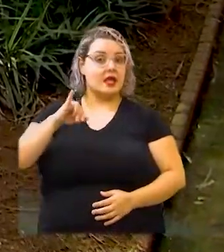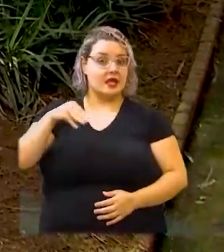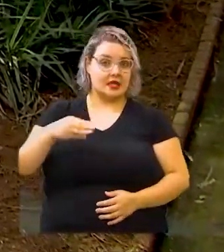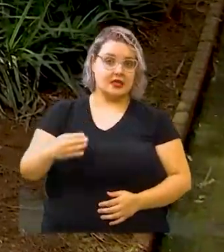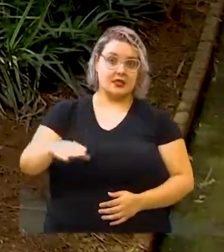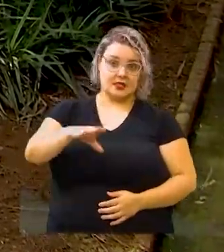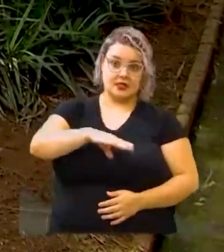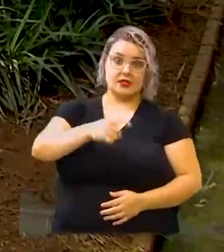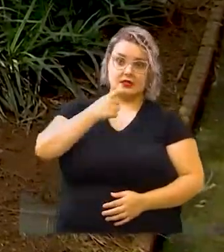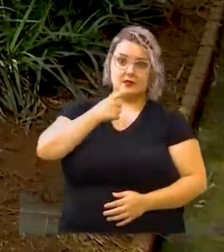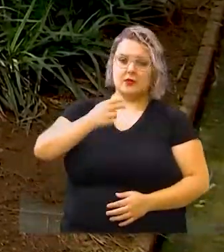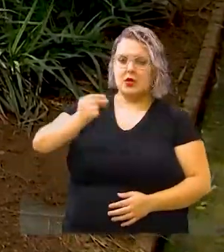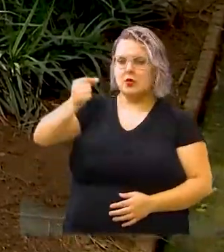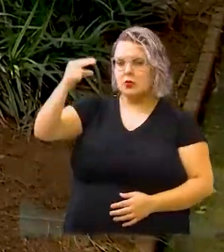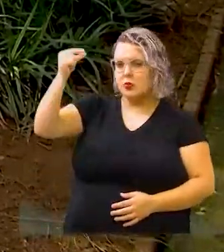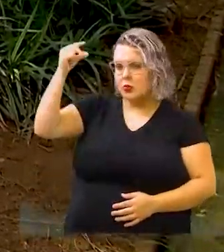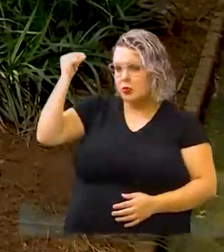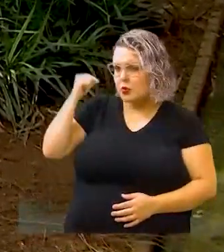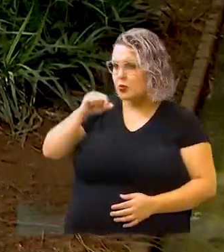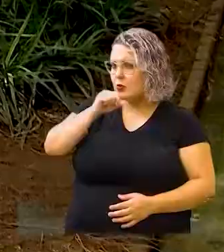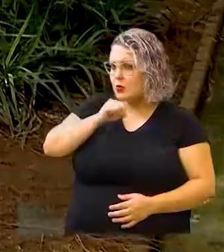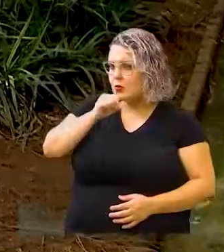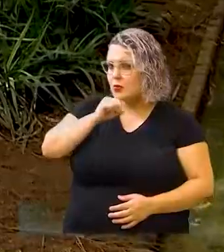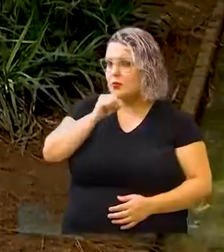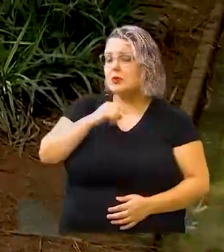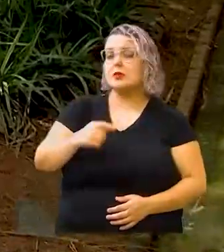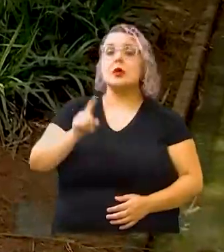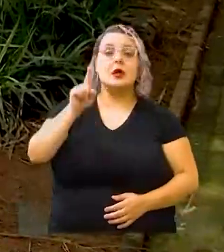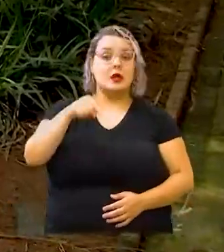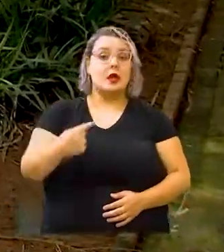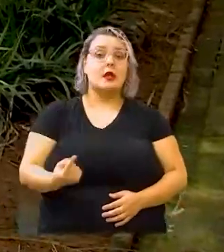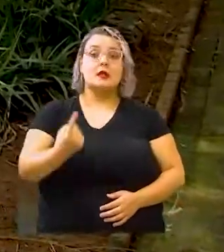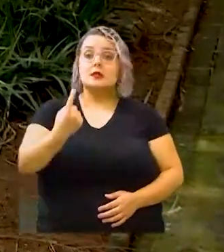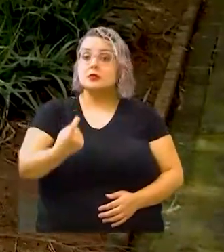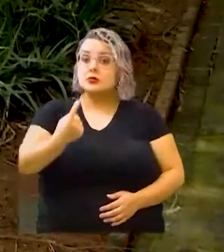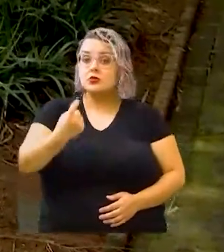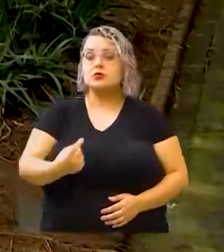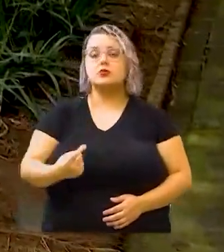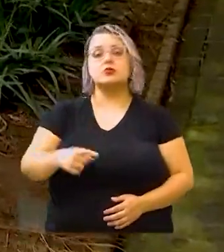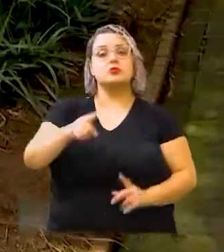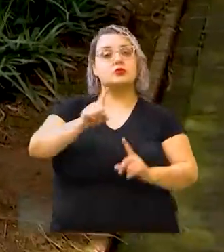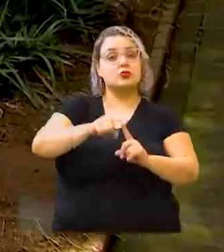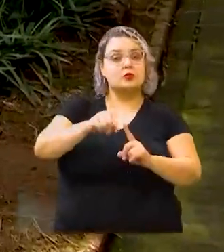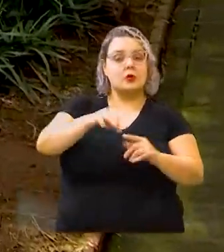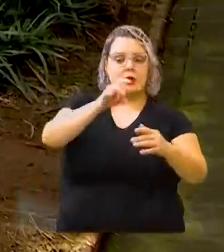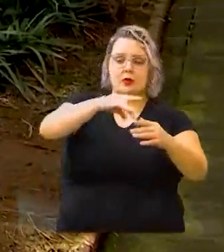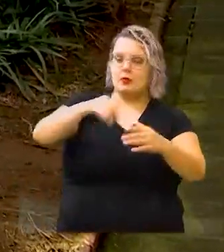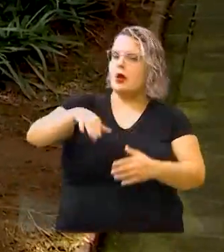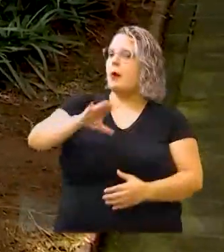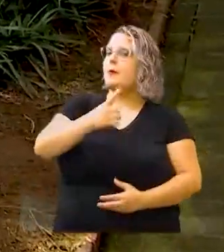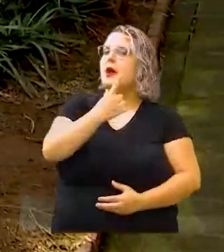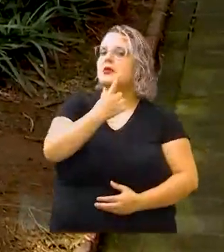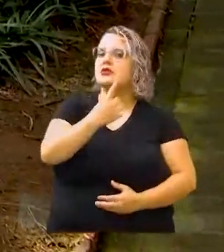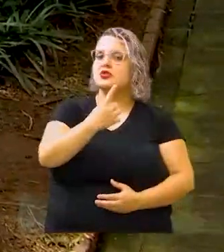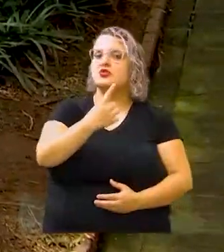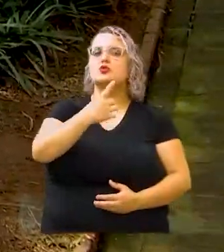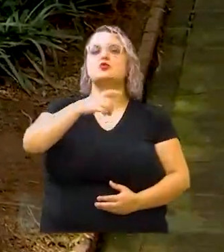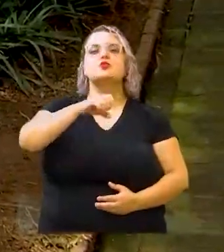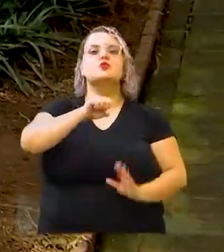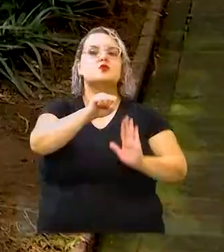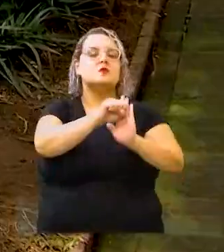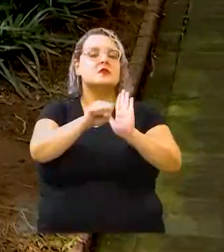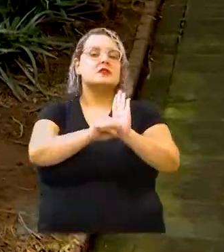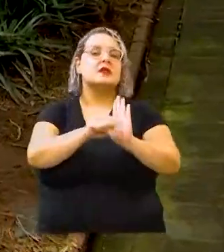bem antigas, né? Então ela é uma das únicas espécies que são plantadas há mais de um século aqui em